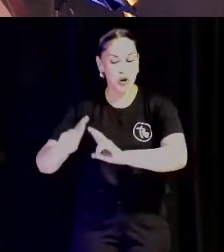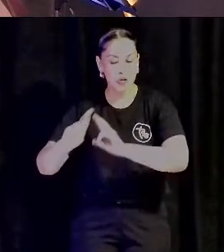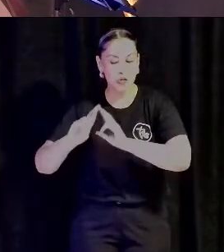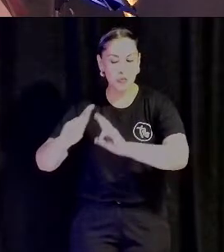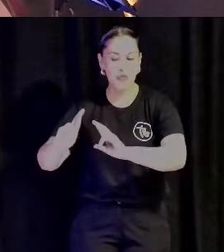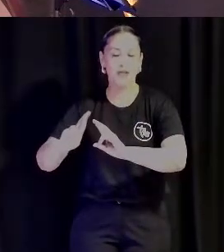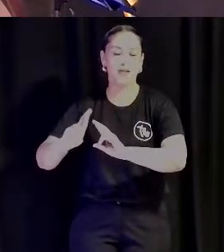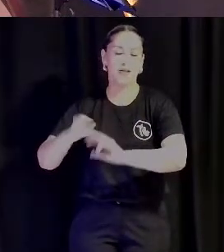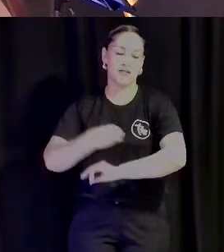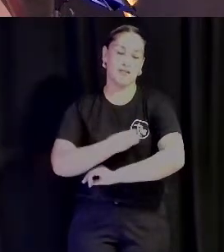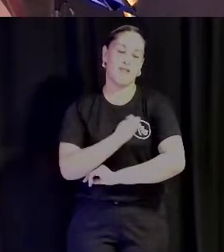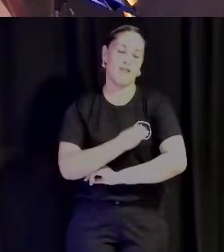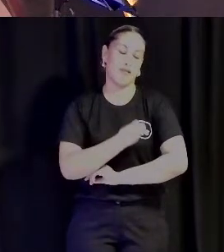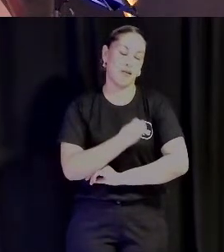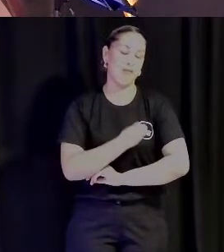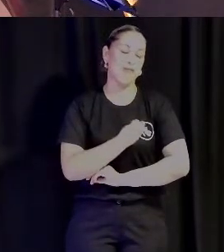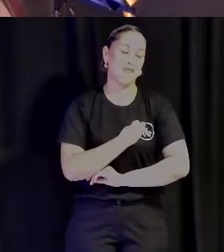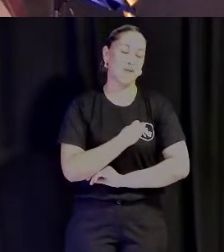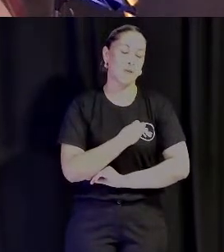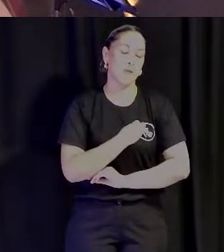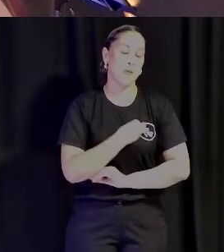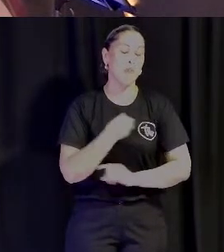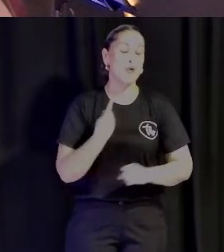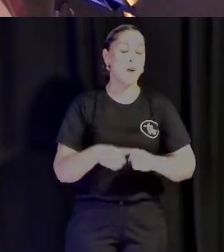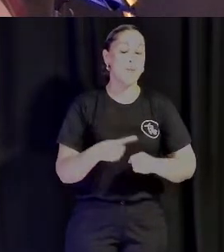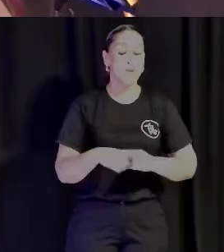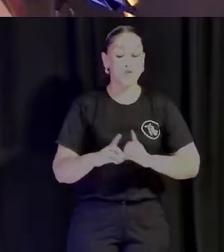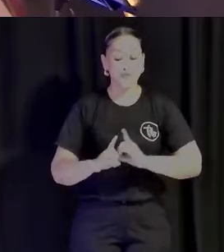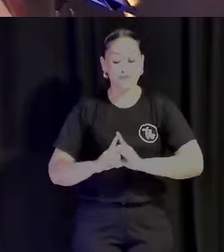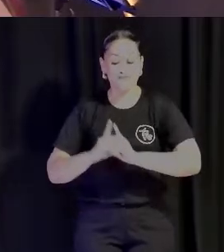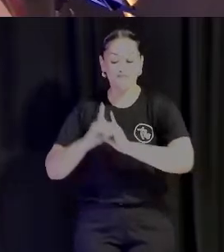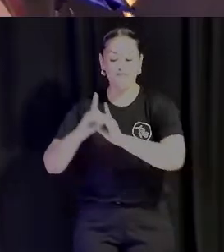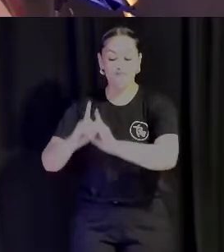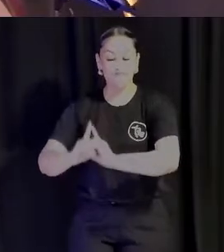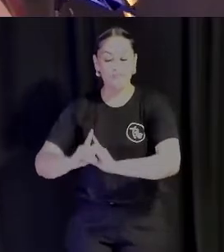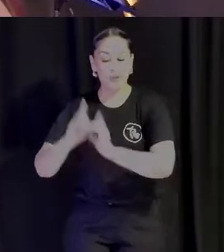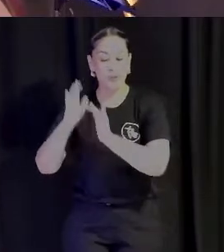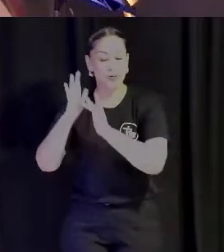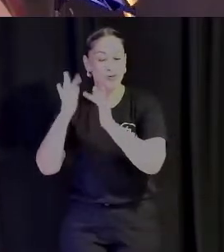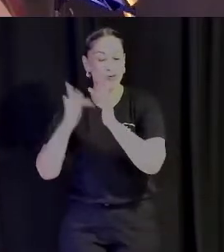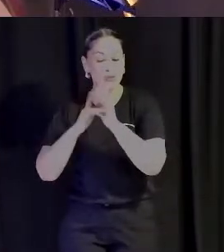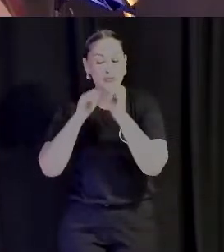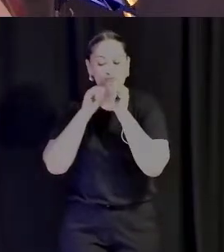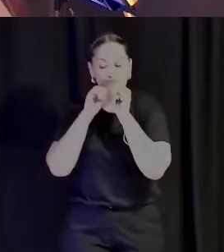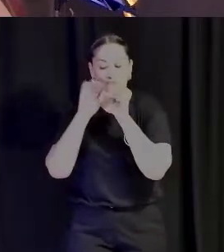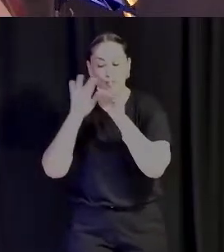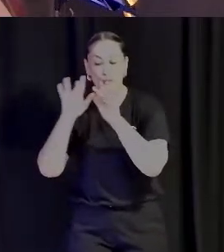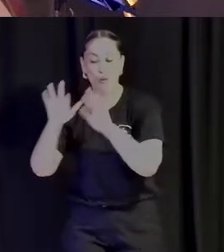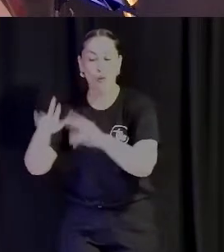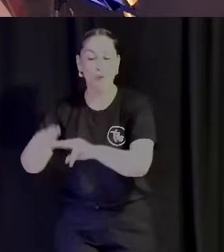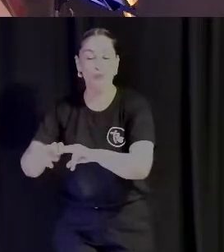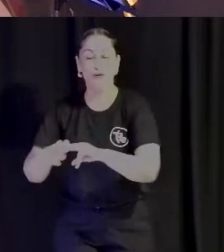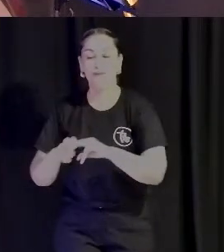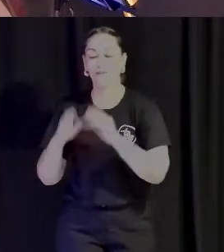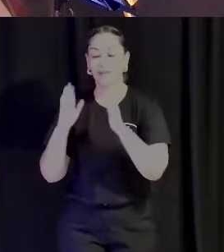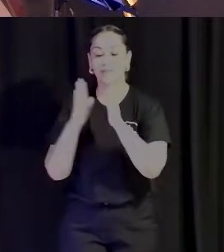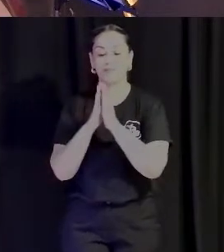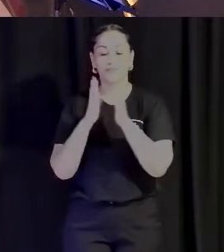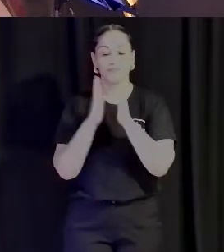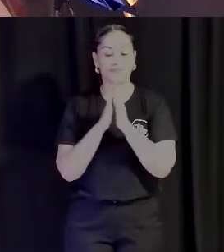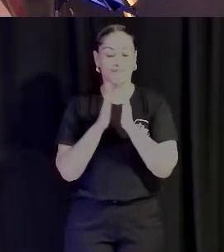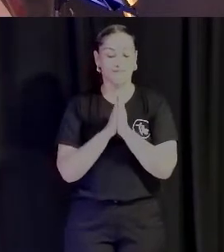vida. Discípulos de Jesus abençoam por meio da oração.